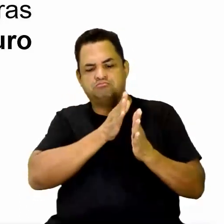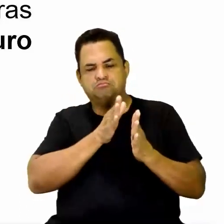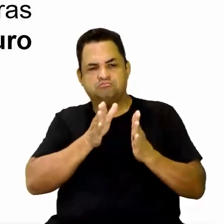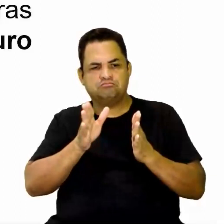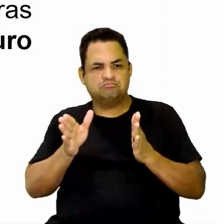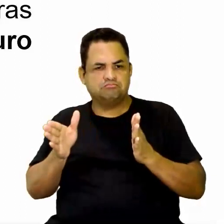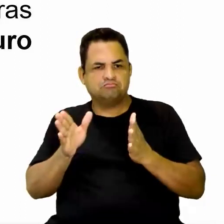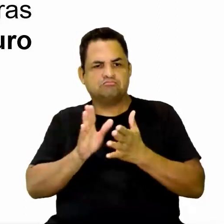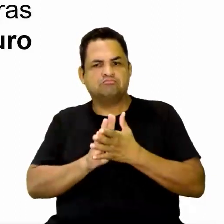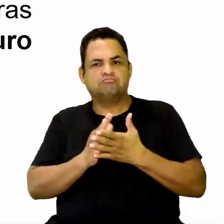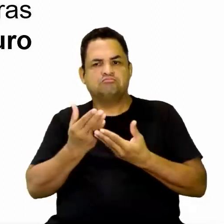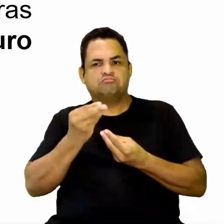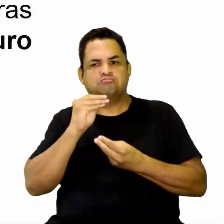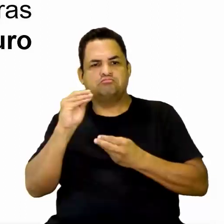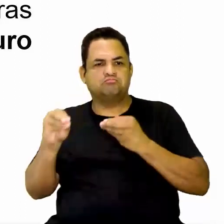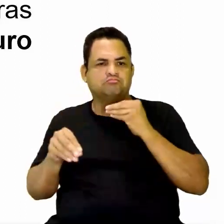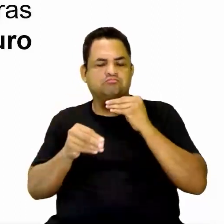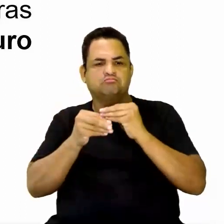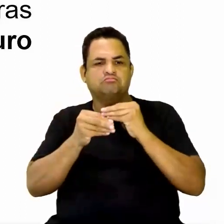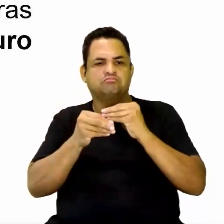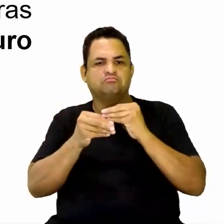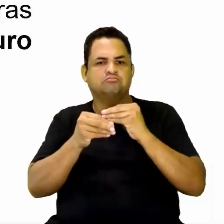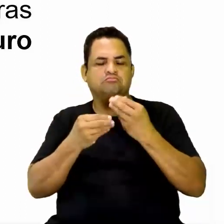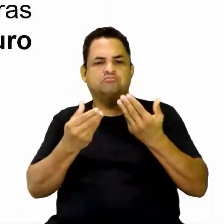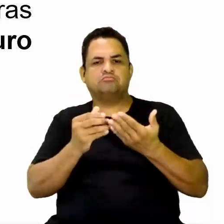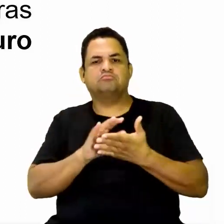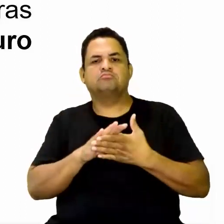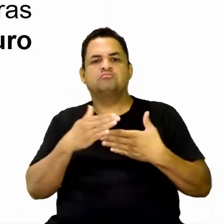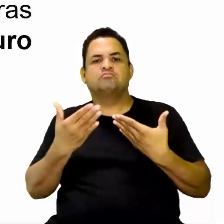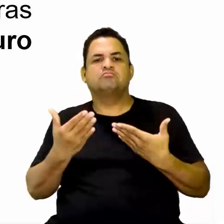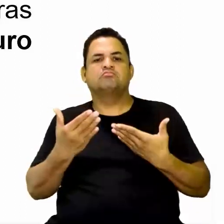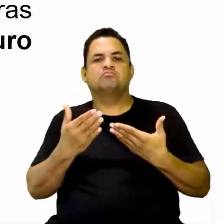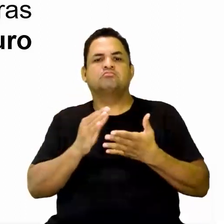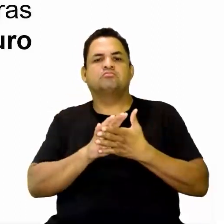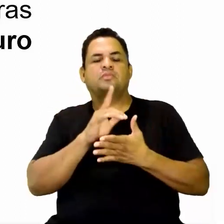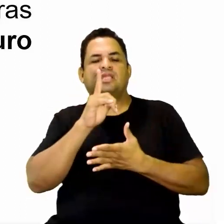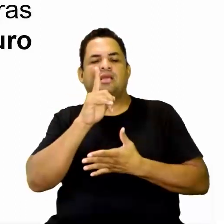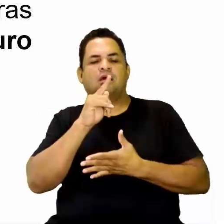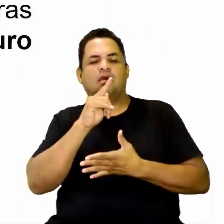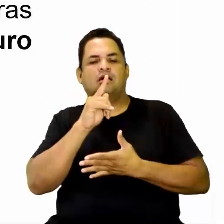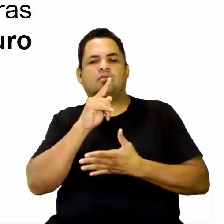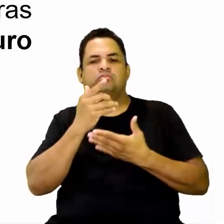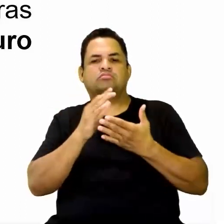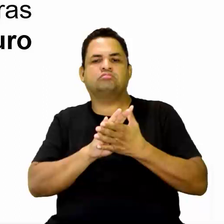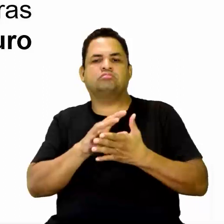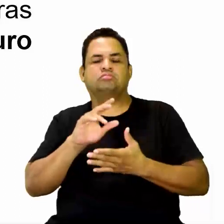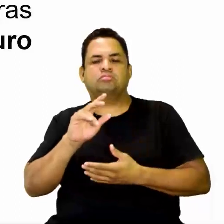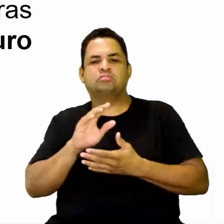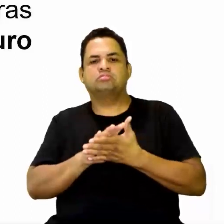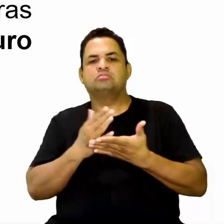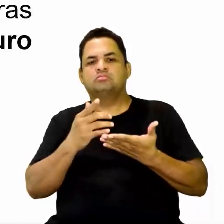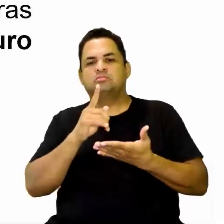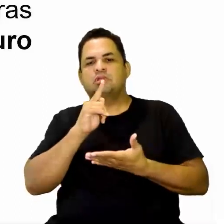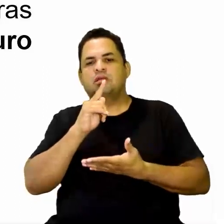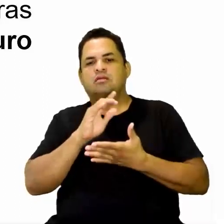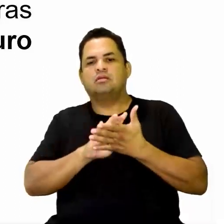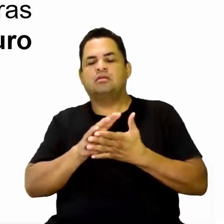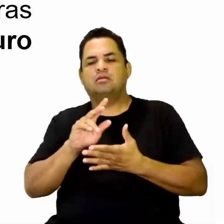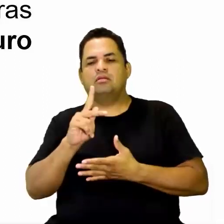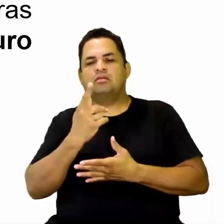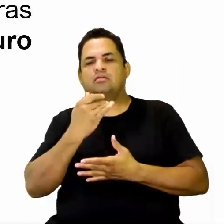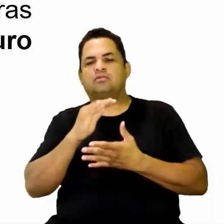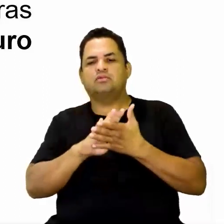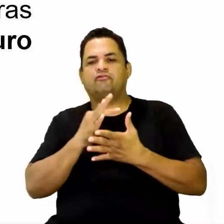única fase de agregação, como a água líquida, tá bom? Como o